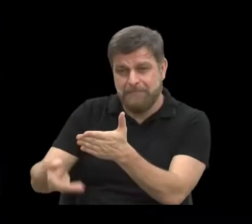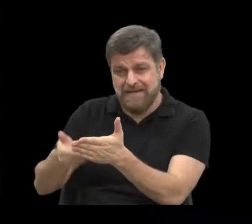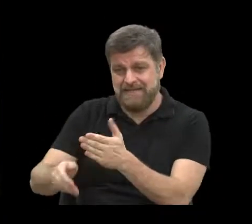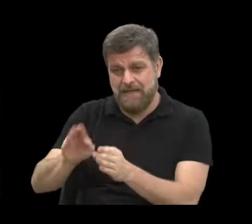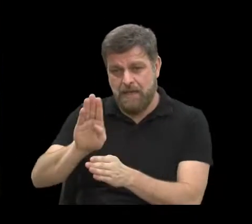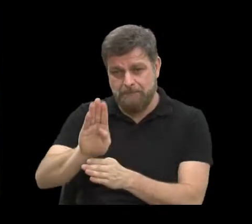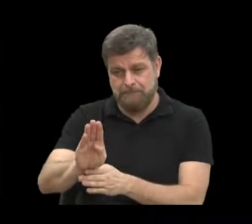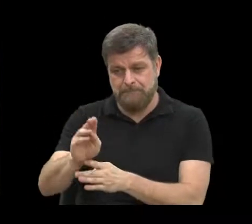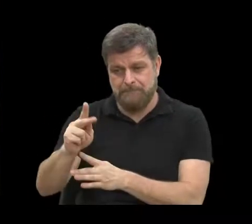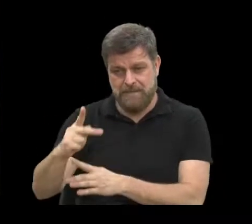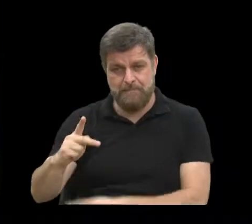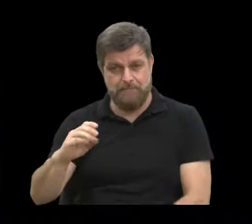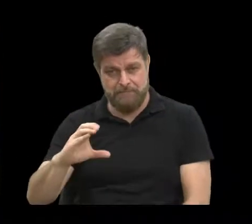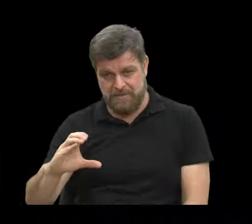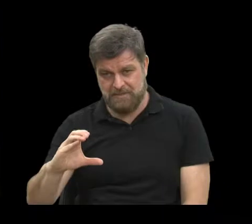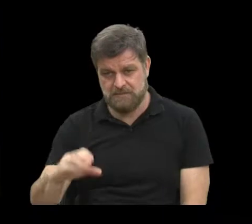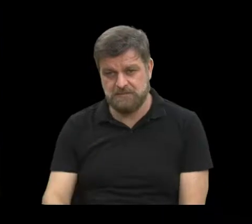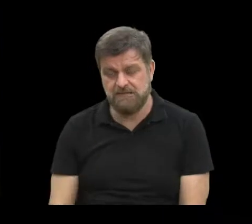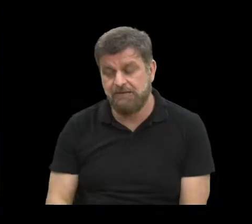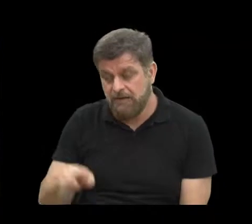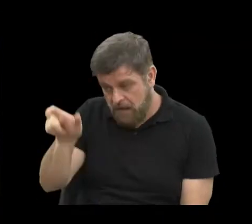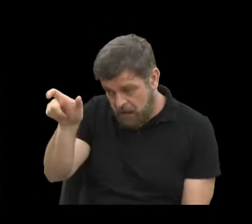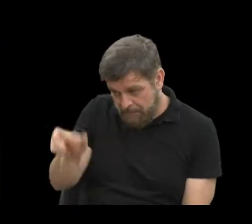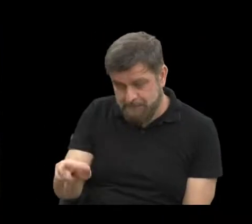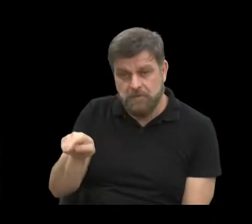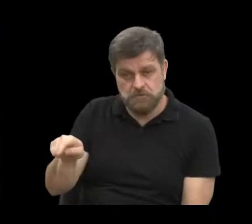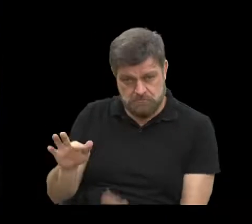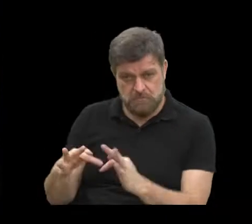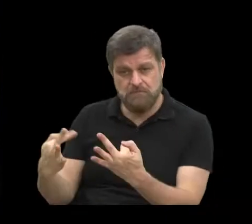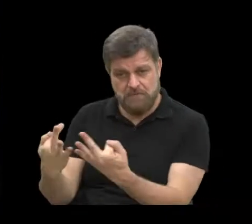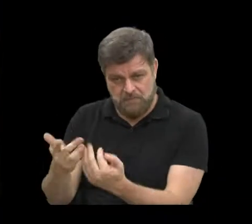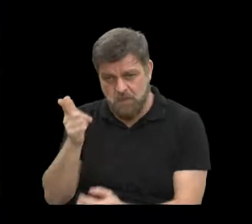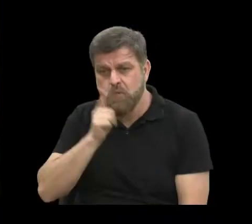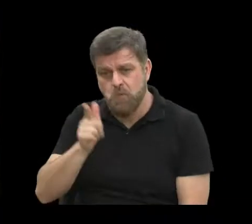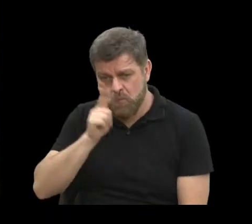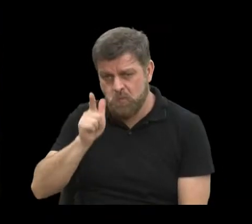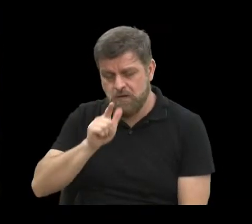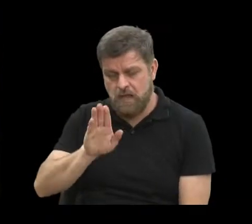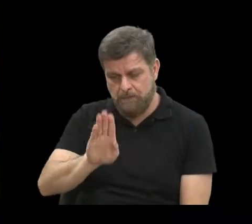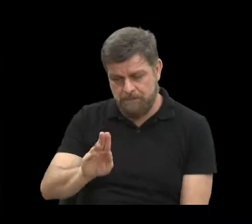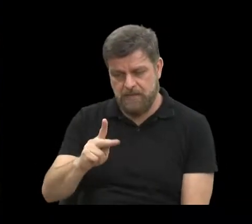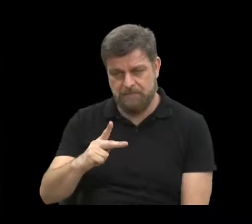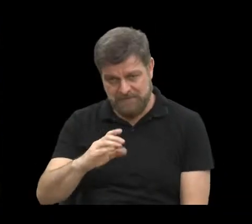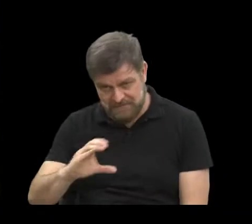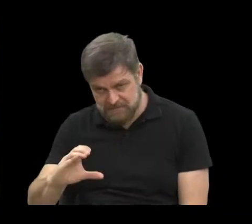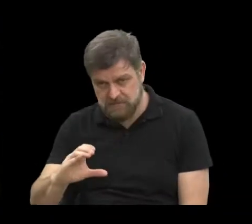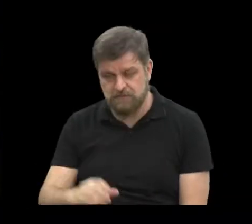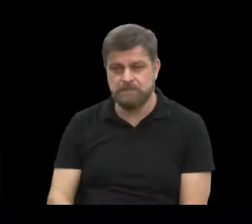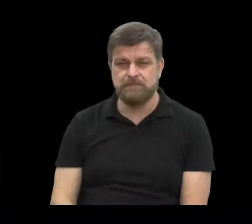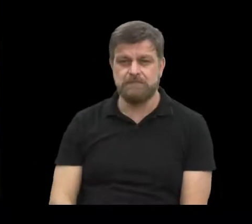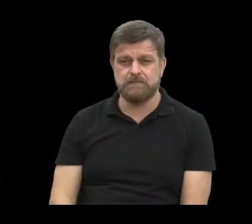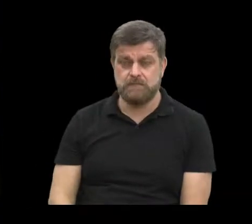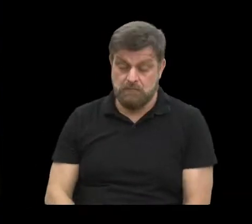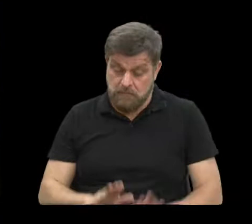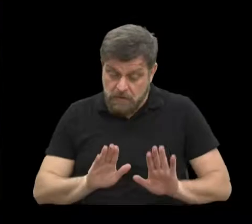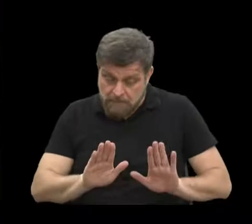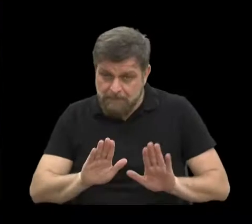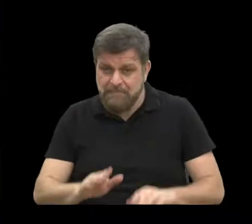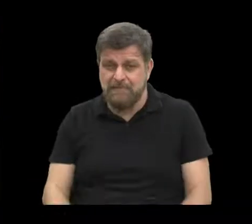direito da outra pessoa da família ali ao benefício assistencial, ao BPC.